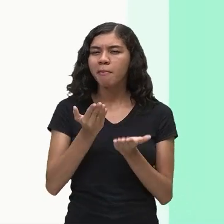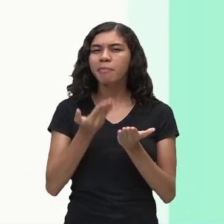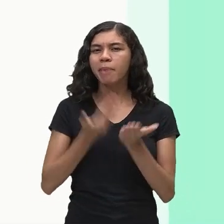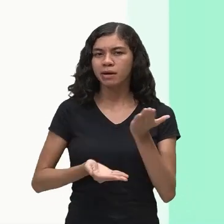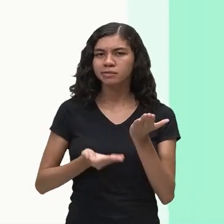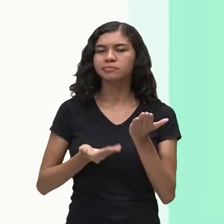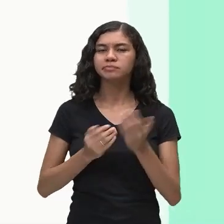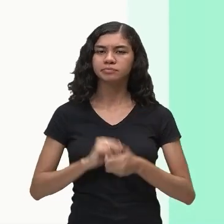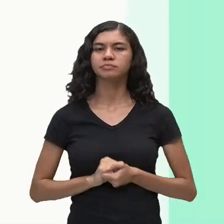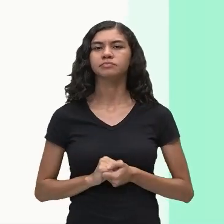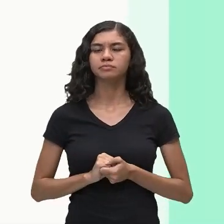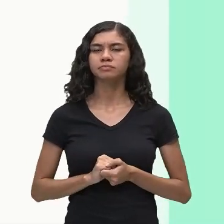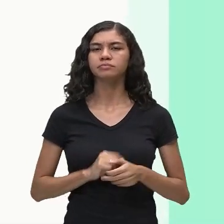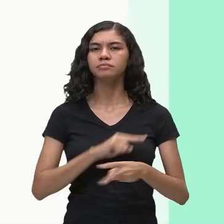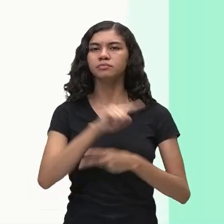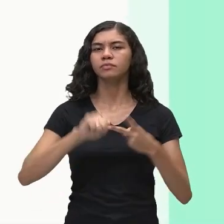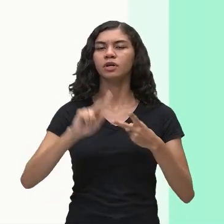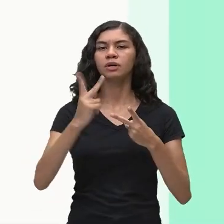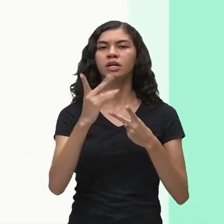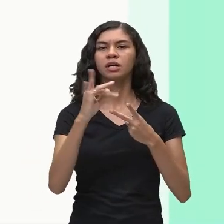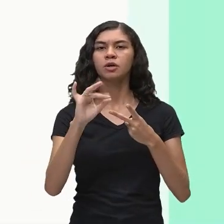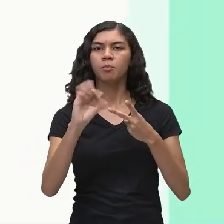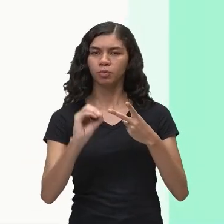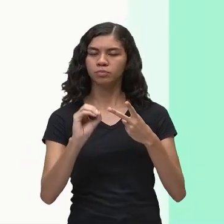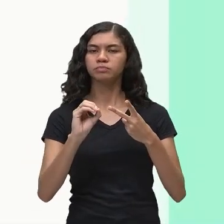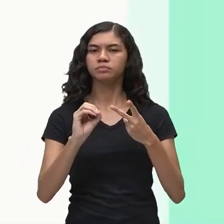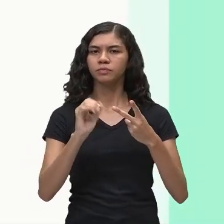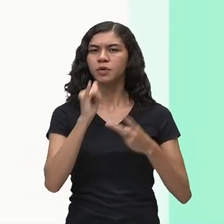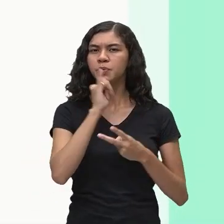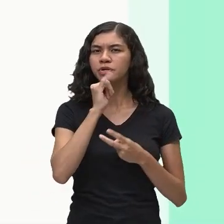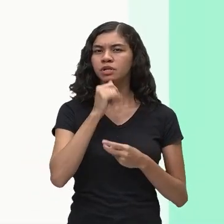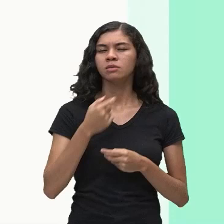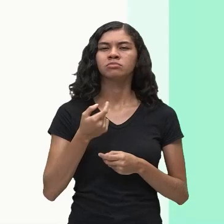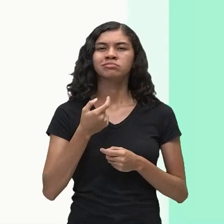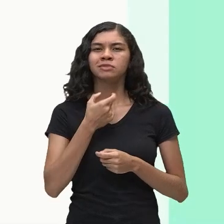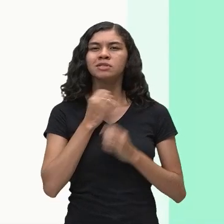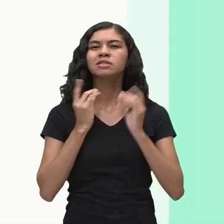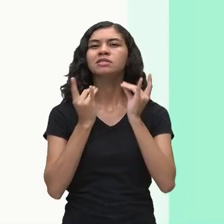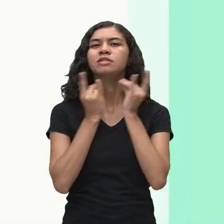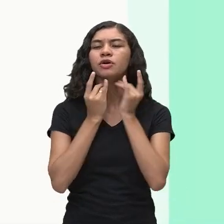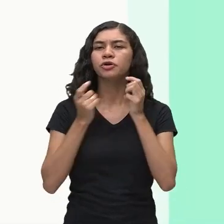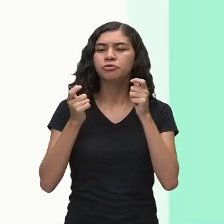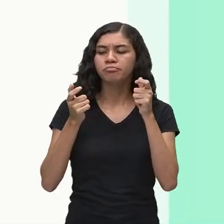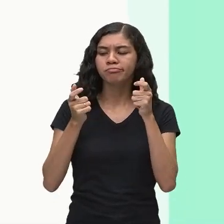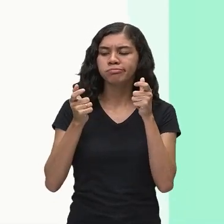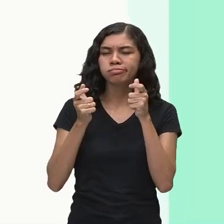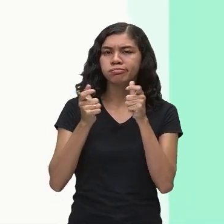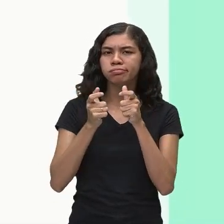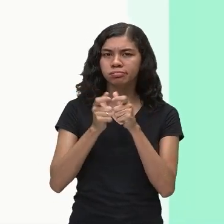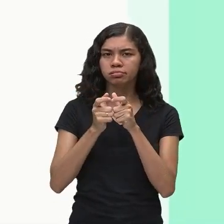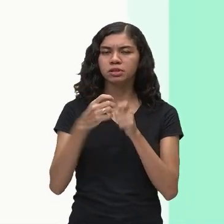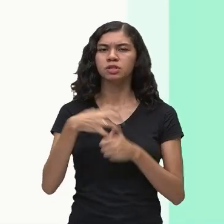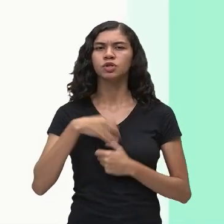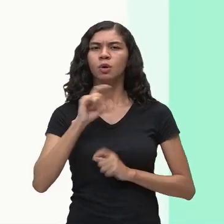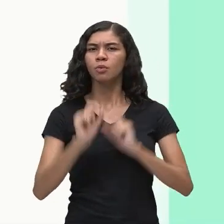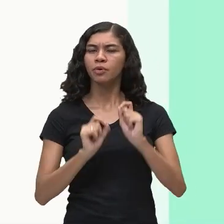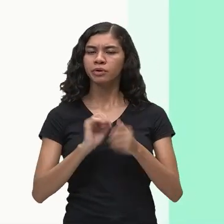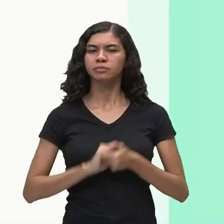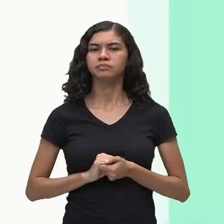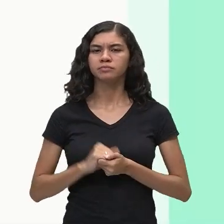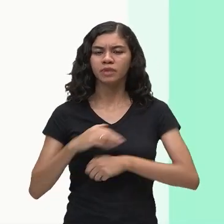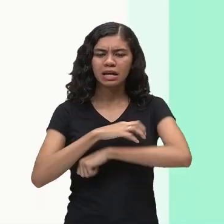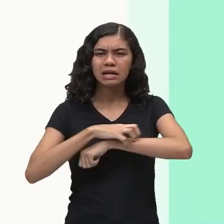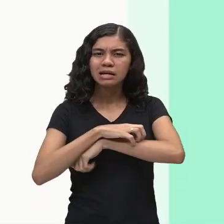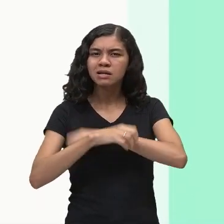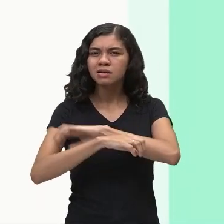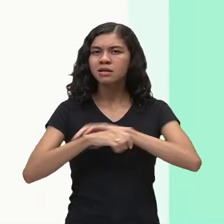O hipotireoidismo é quando a tireoide trabalha menos e os sintomas são irritabilidade, cabelo